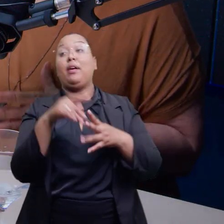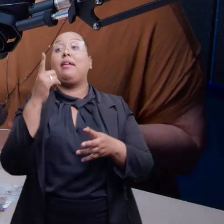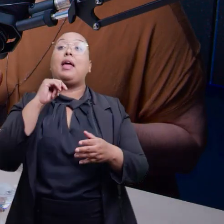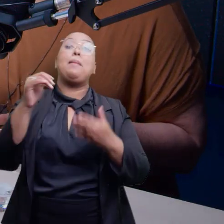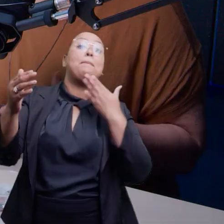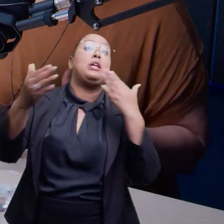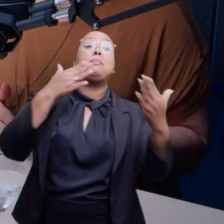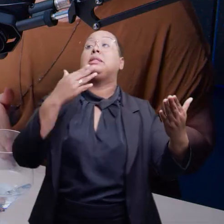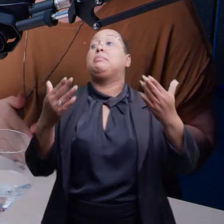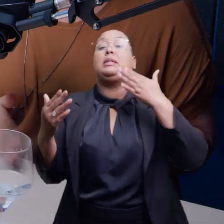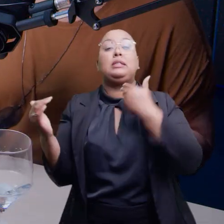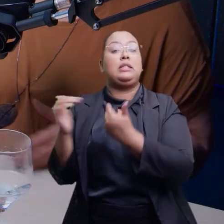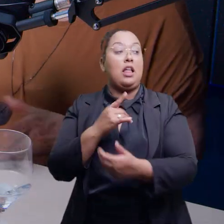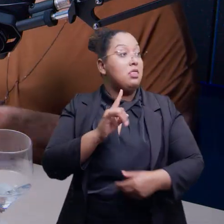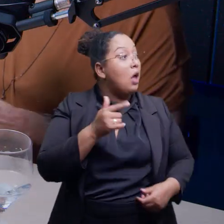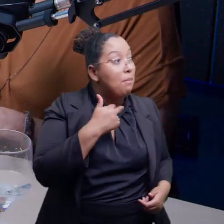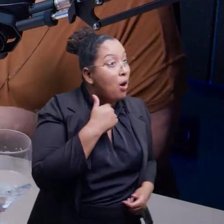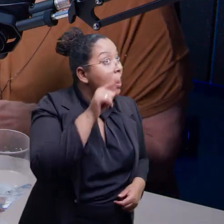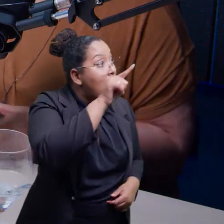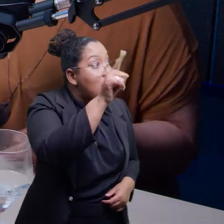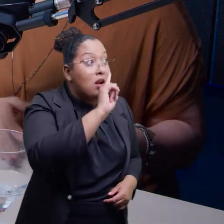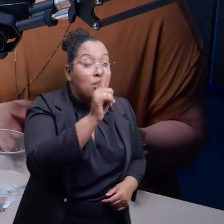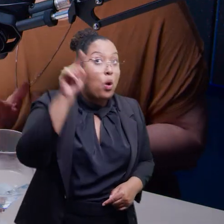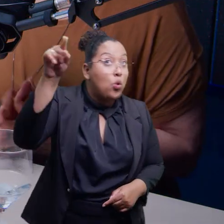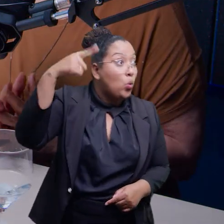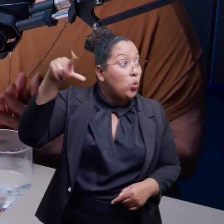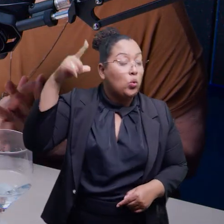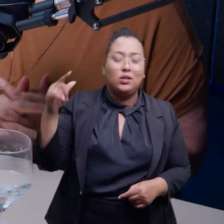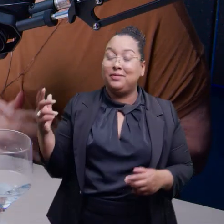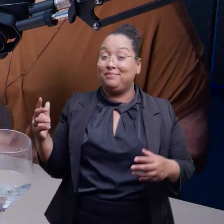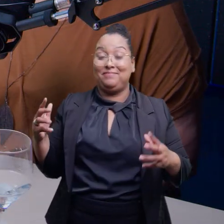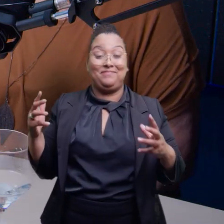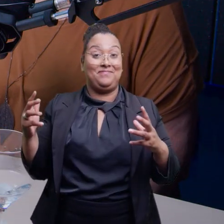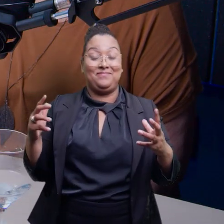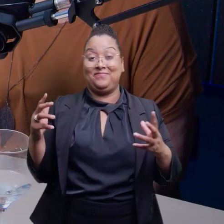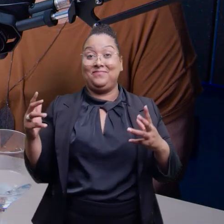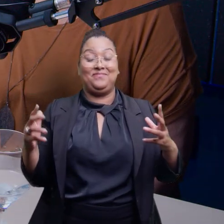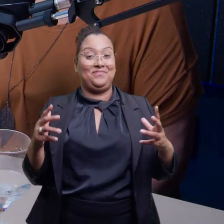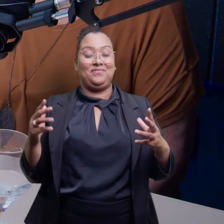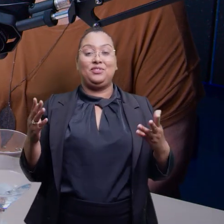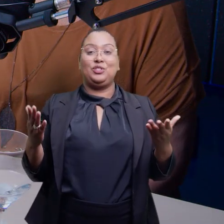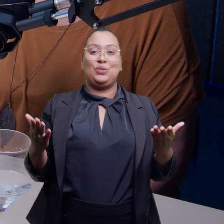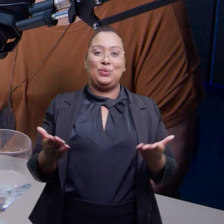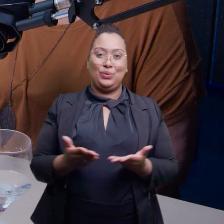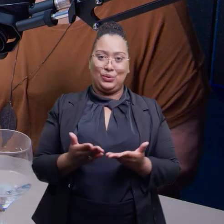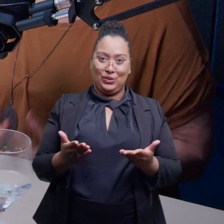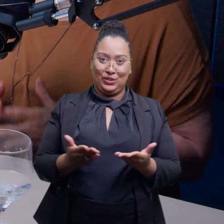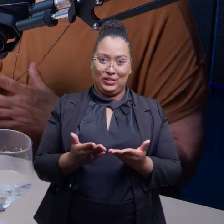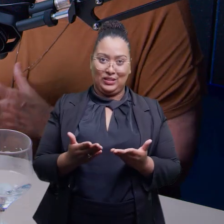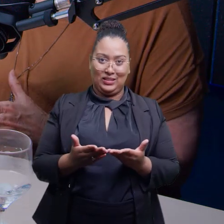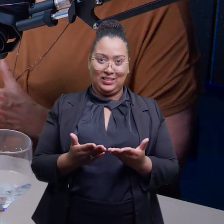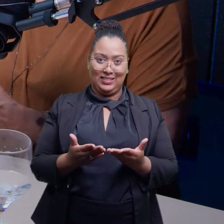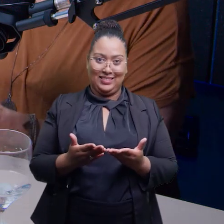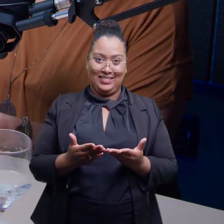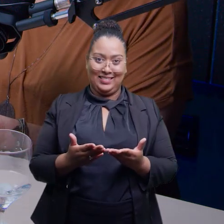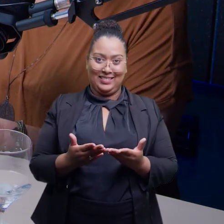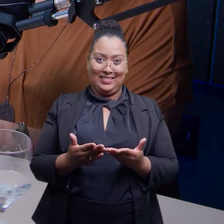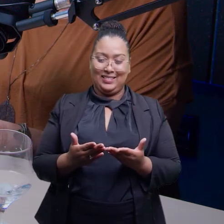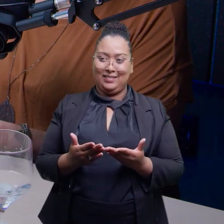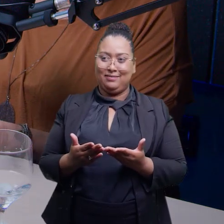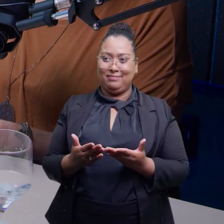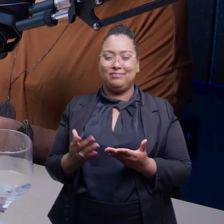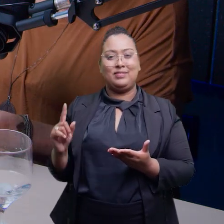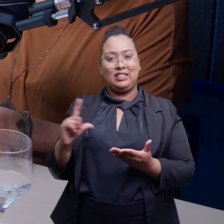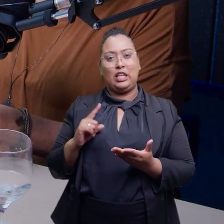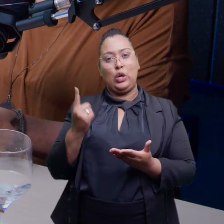direito para quem pedir, aí vinha orientação, não, manda para fulano, né? E hoje, de ter esse,